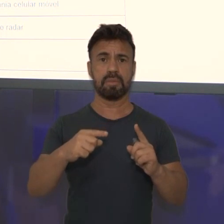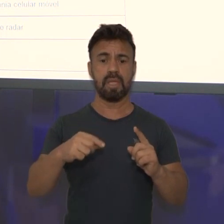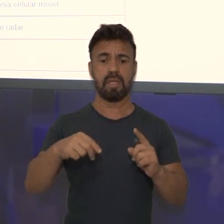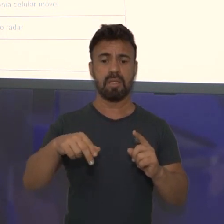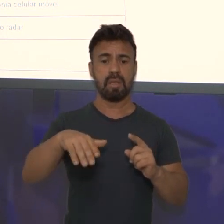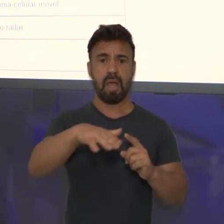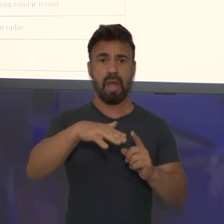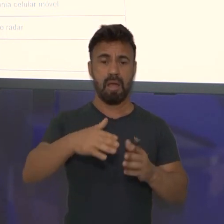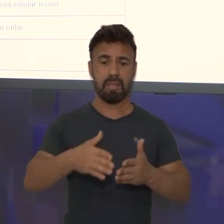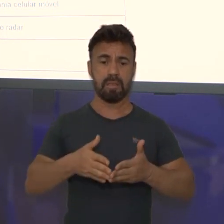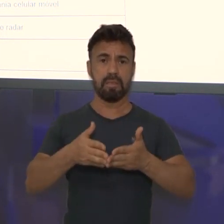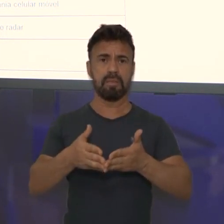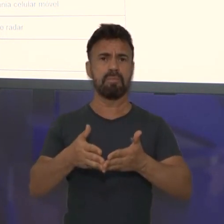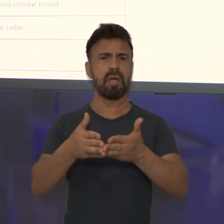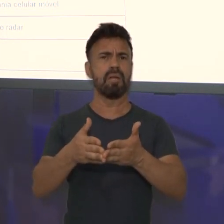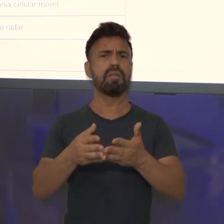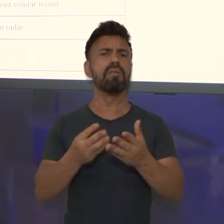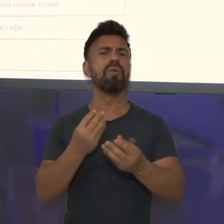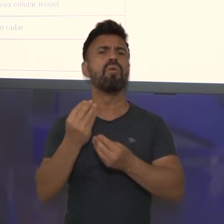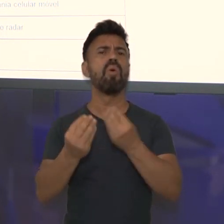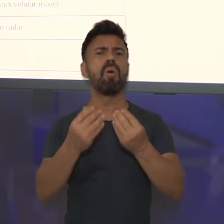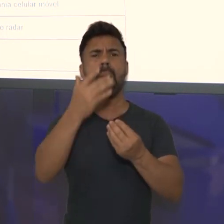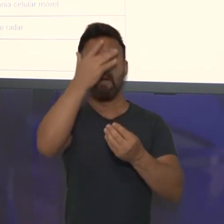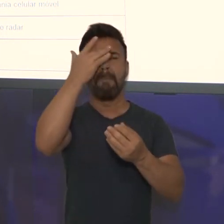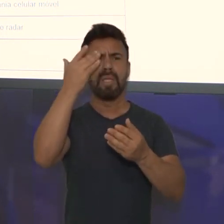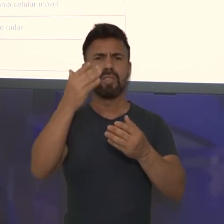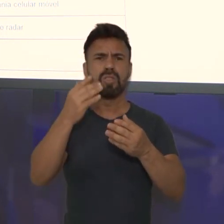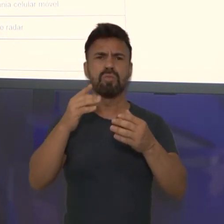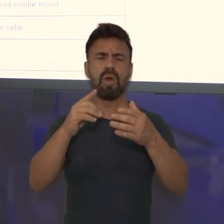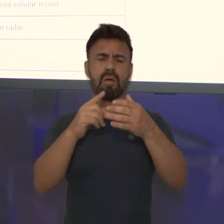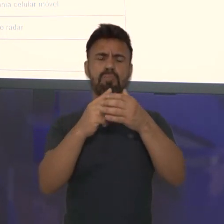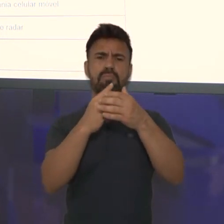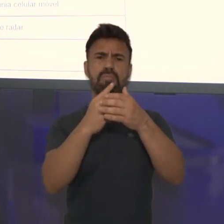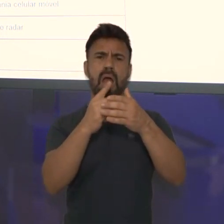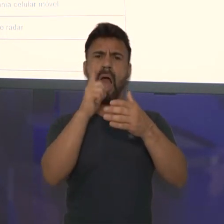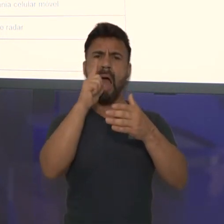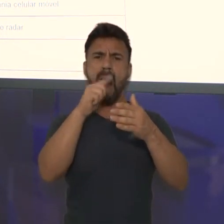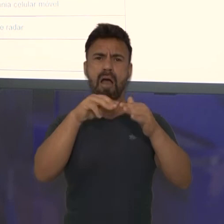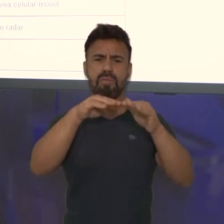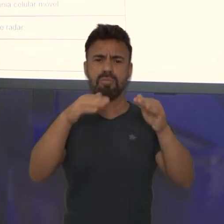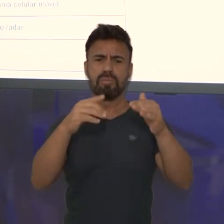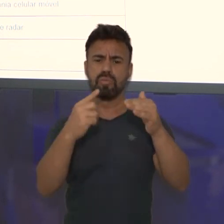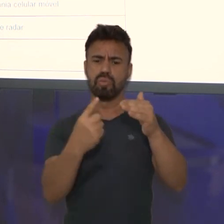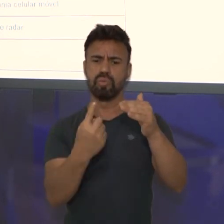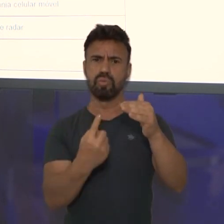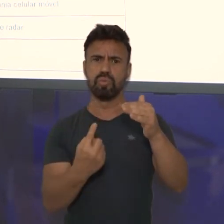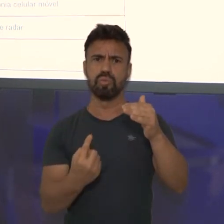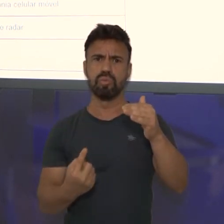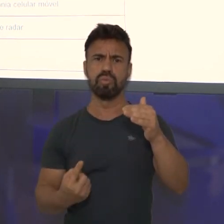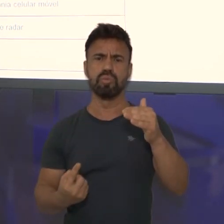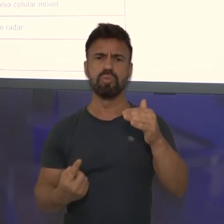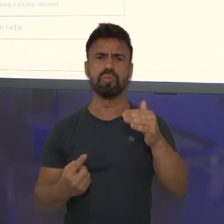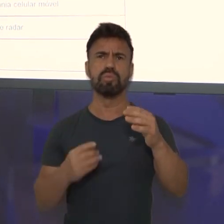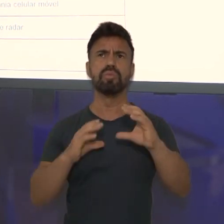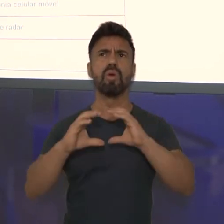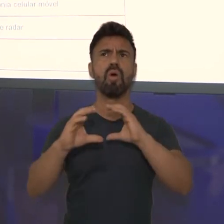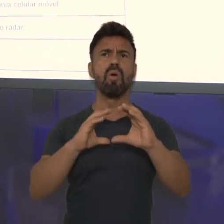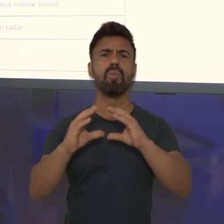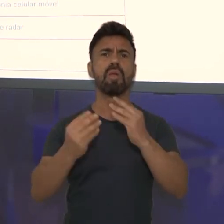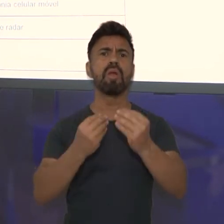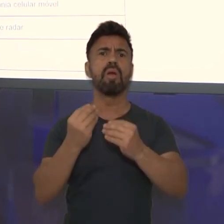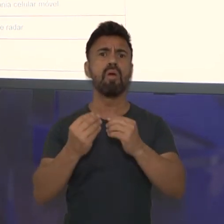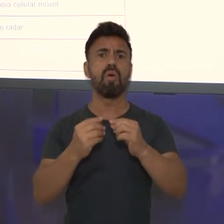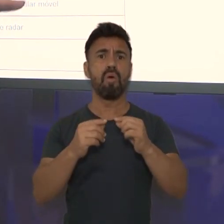marítimos, né, você pode pensar assim, como é que o pessoal dentro de um submarino ele se comunica, né? Então, as ondas de rádio, por elas terem